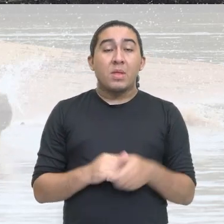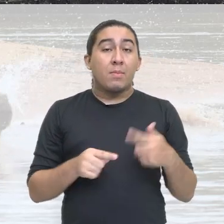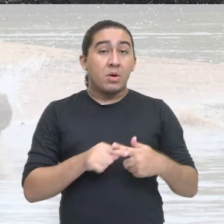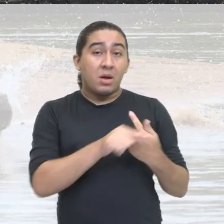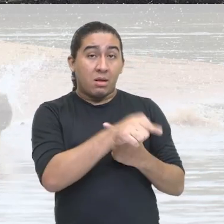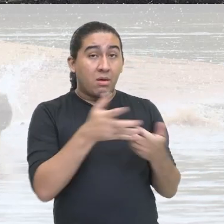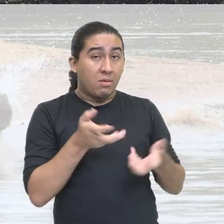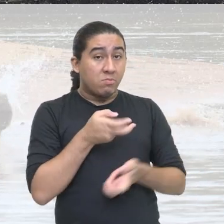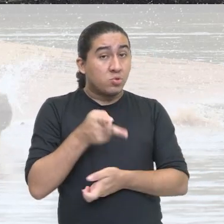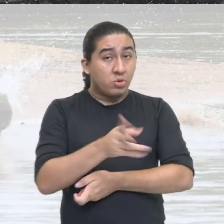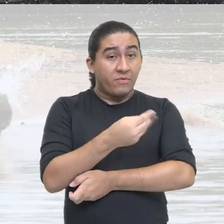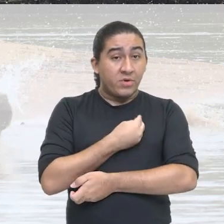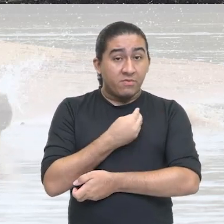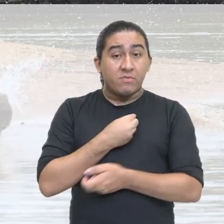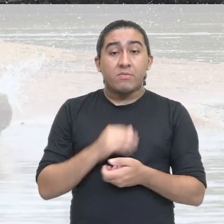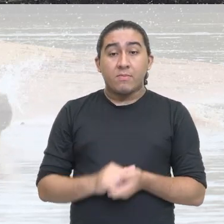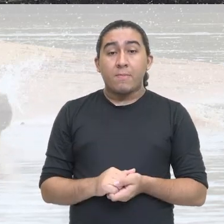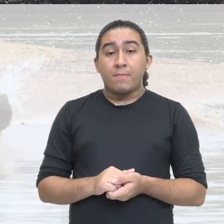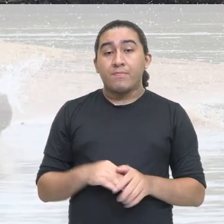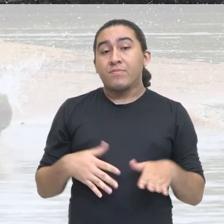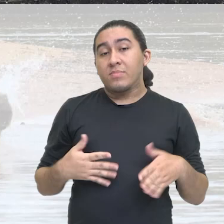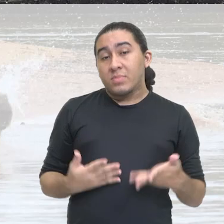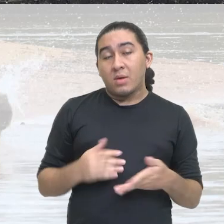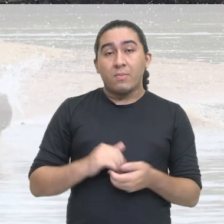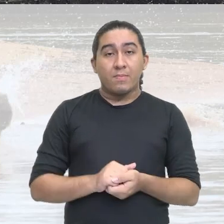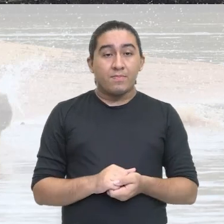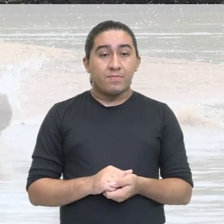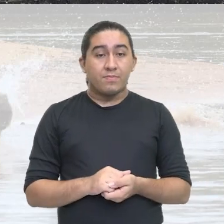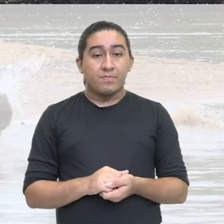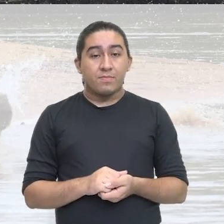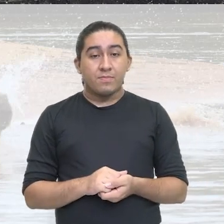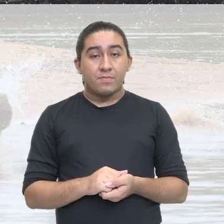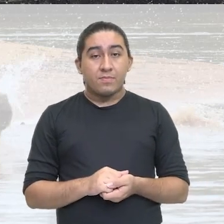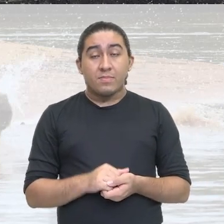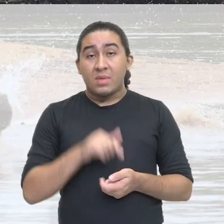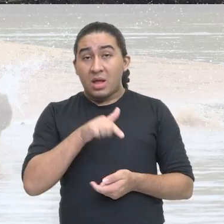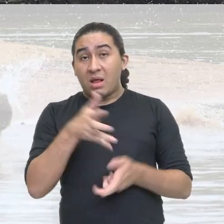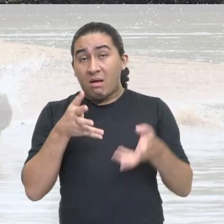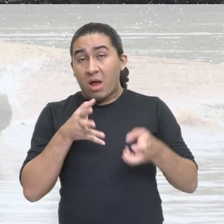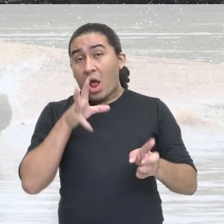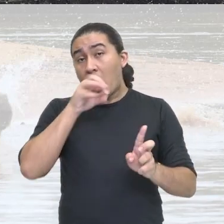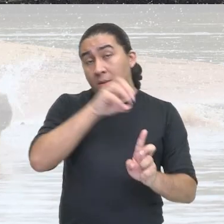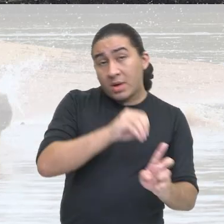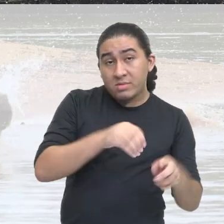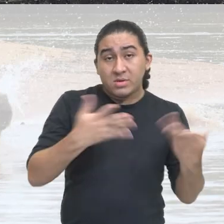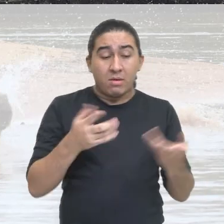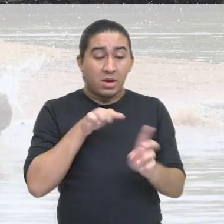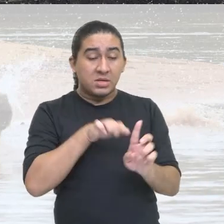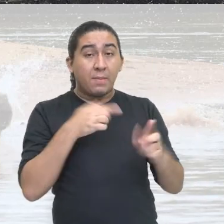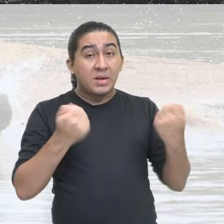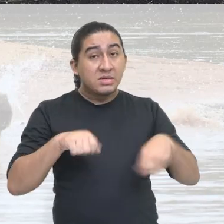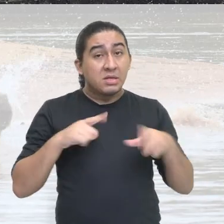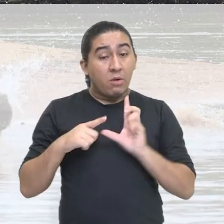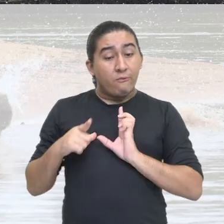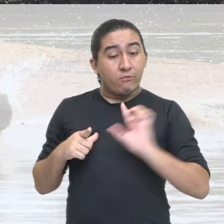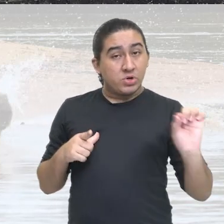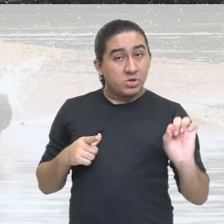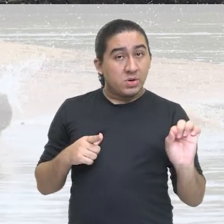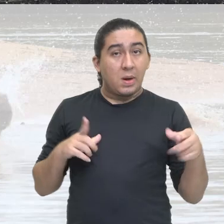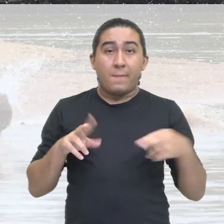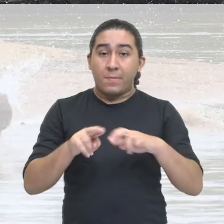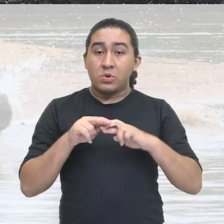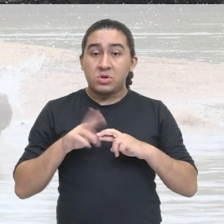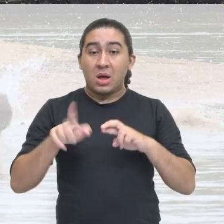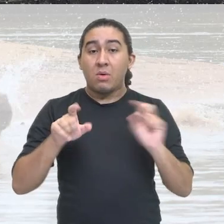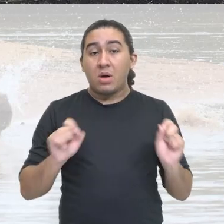precisa sobreviver então a presa no caso a capivara precisa fugir aí é que